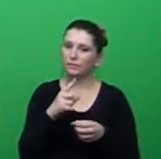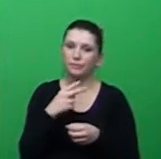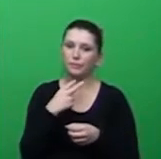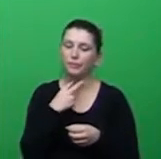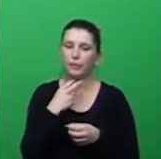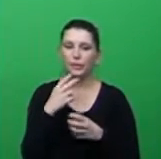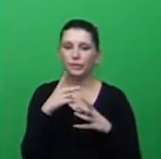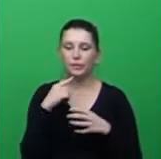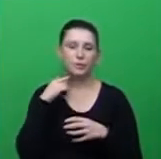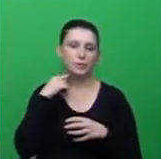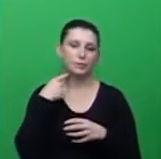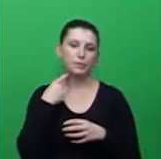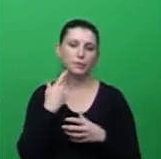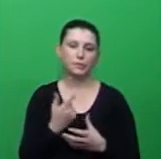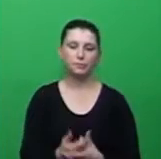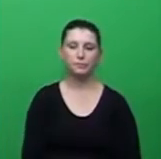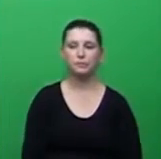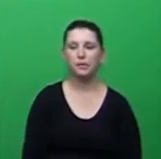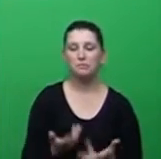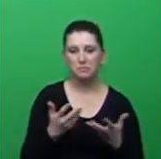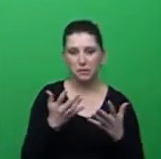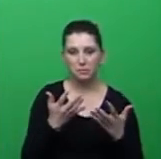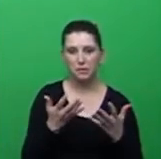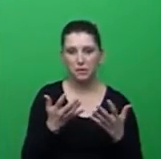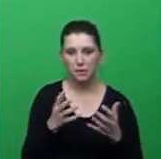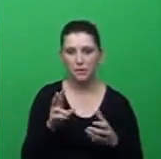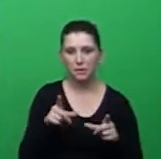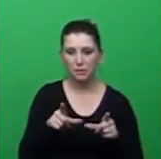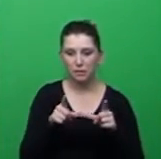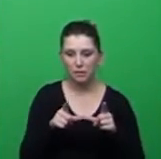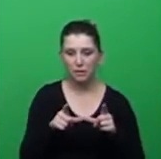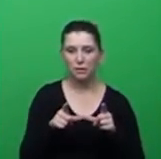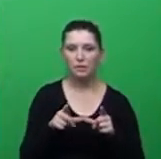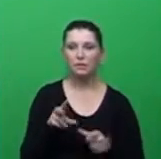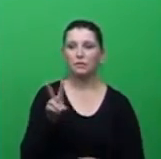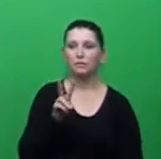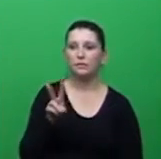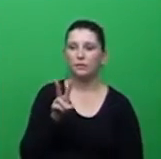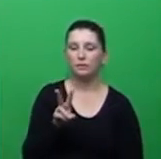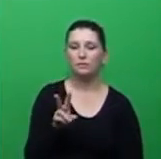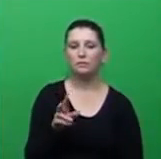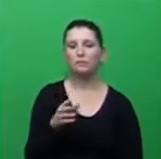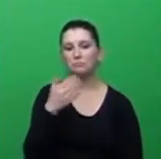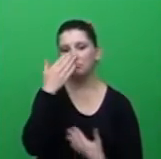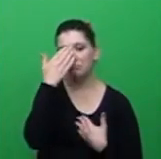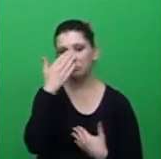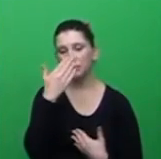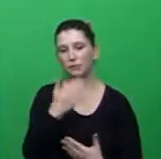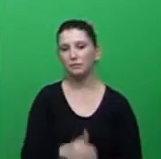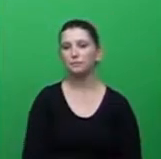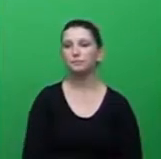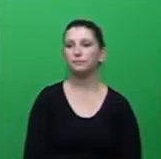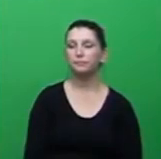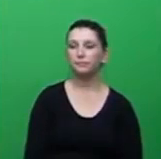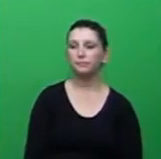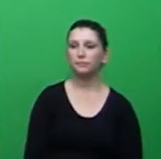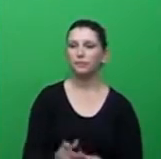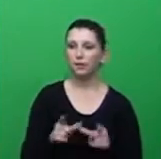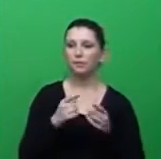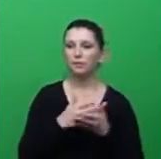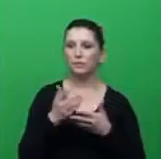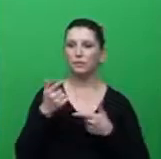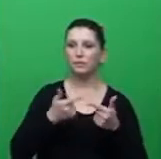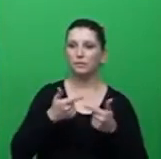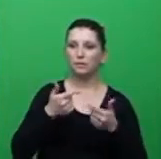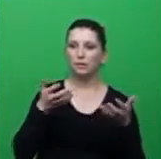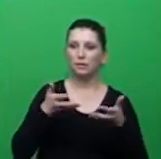Então, parabenizo o vereador por este requerimento, me associo a ele. Muito obrigado. O requerimento continua em discussão.